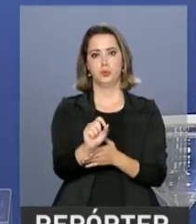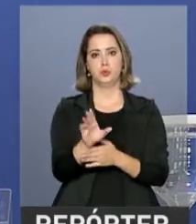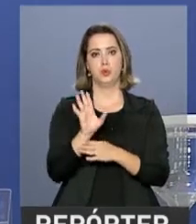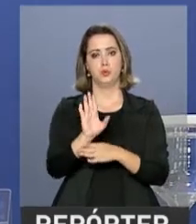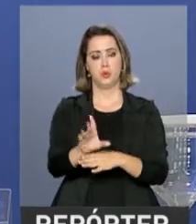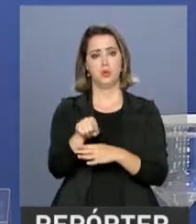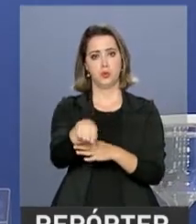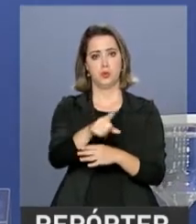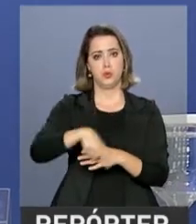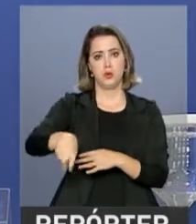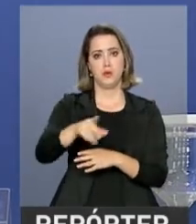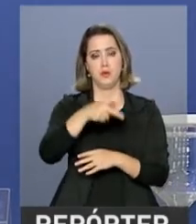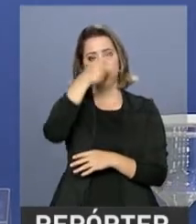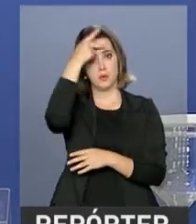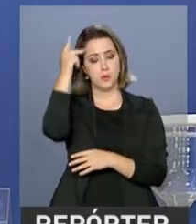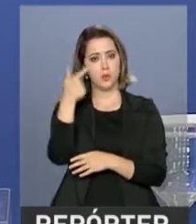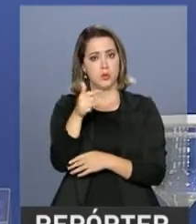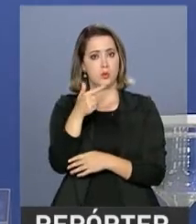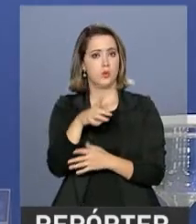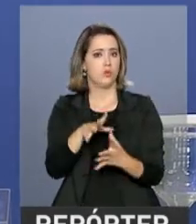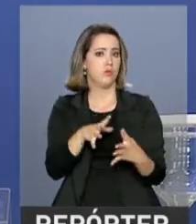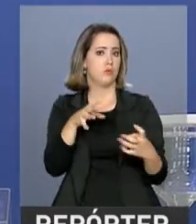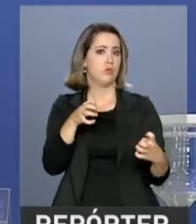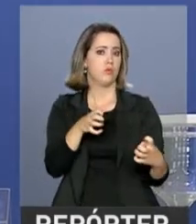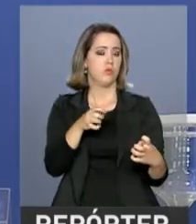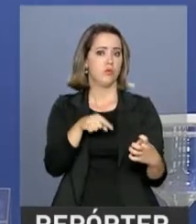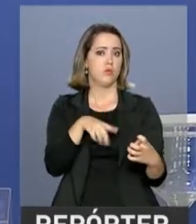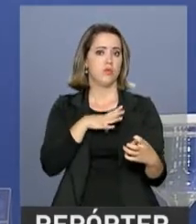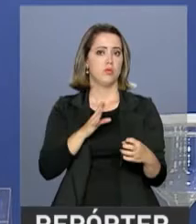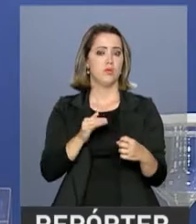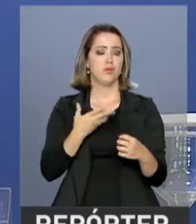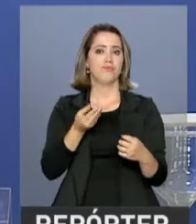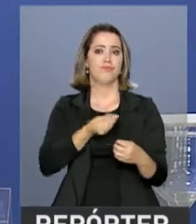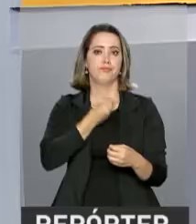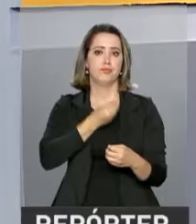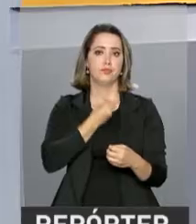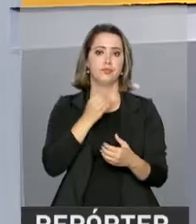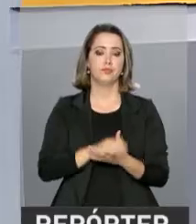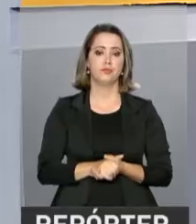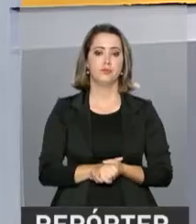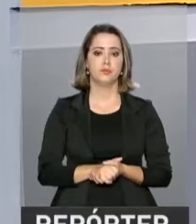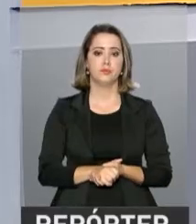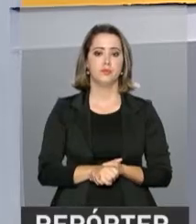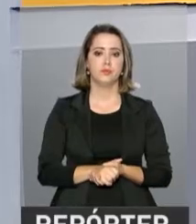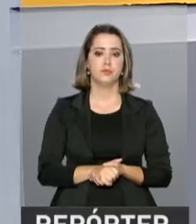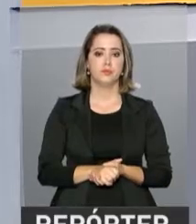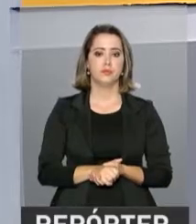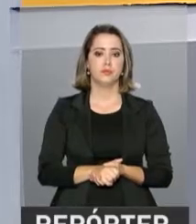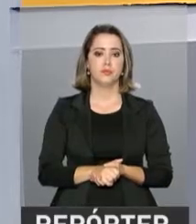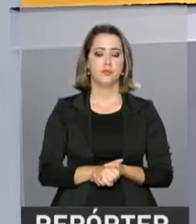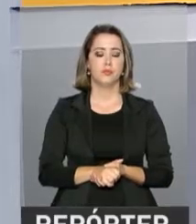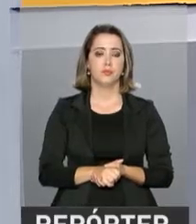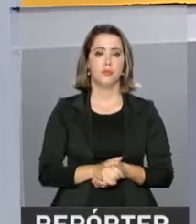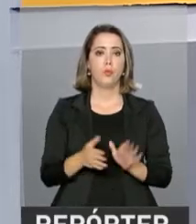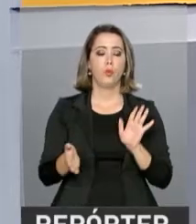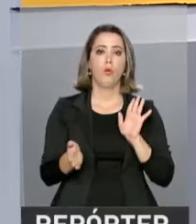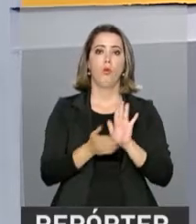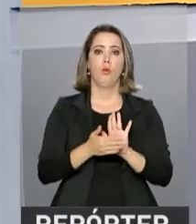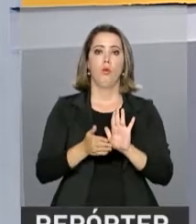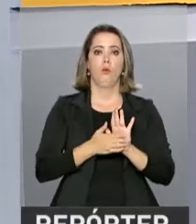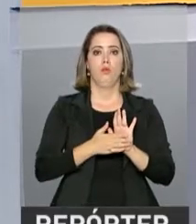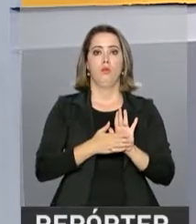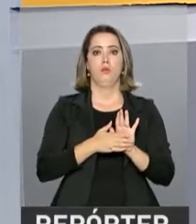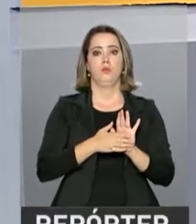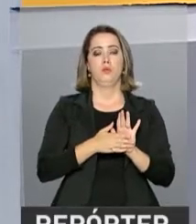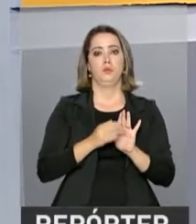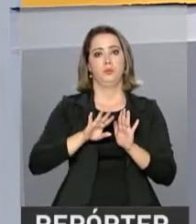condição de vida aquele que não tem na sua velhice condição de subsistência a proposta exclui os servidores de